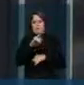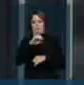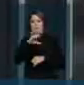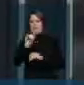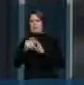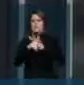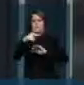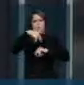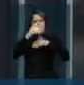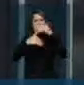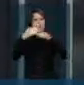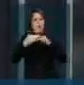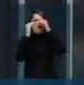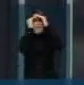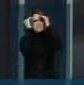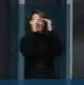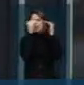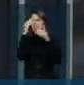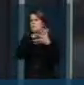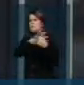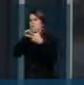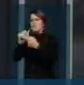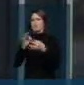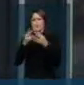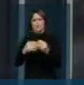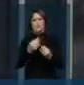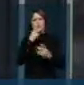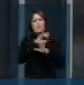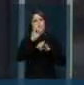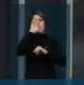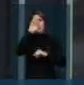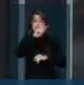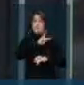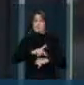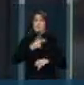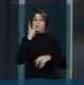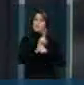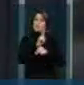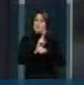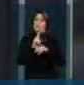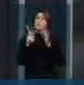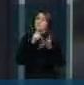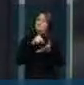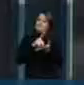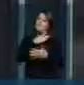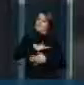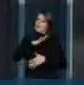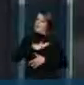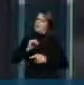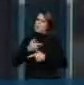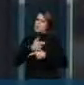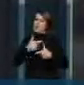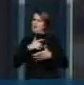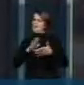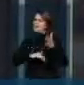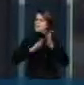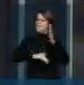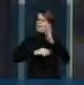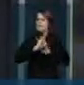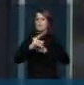esse país à respeitabilidade mundial. Quero aqui, senhor presidente, fazer essa defesa com tranquilidade, contra manobras